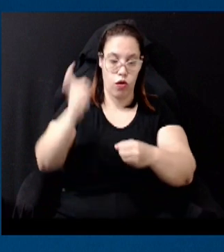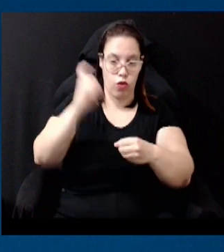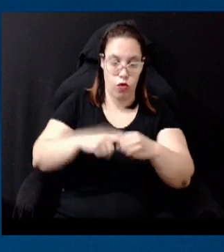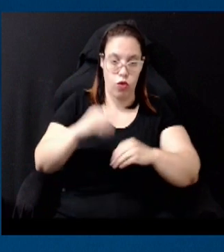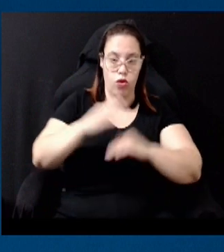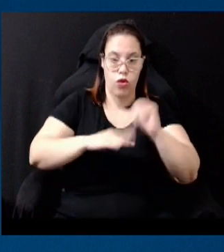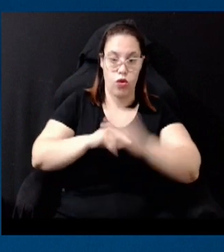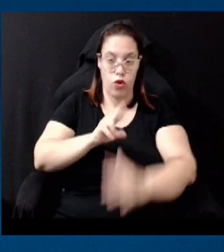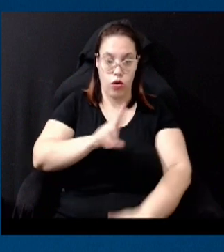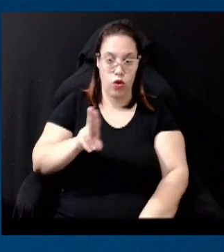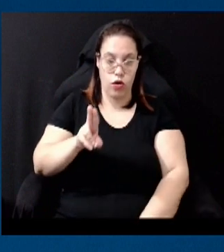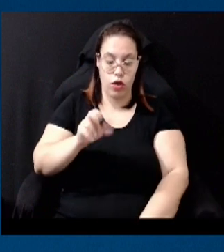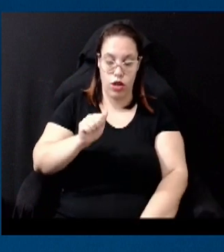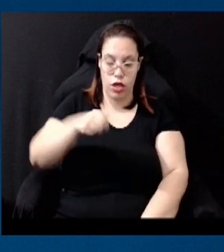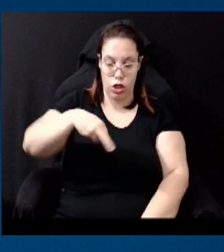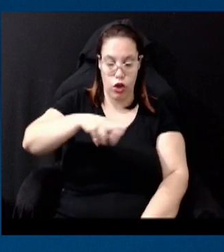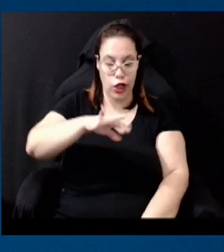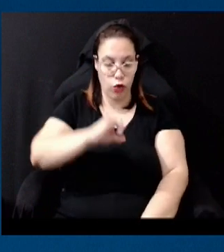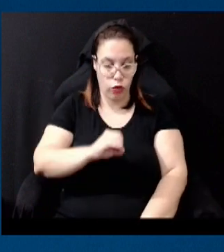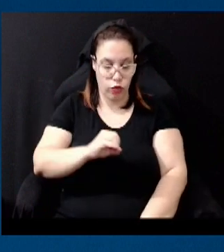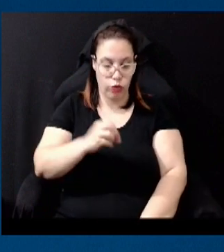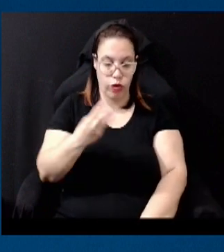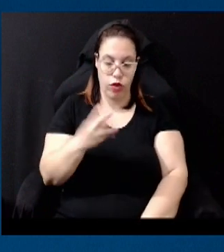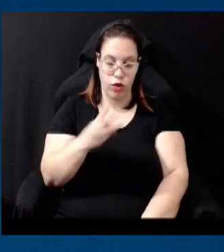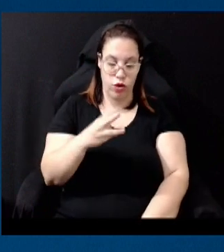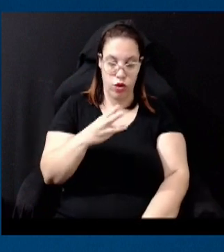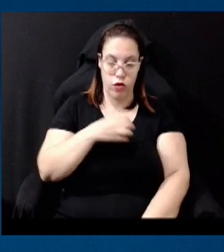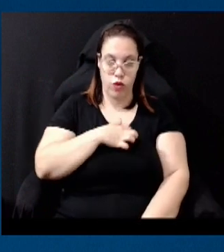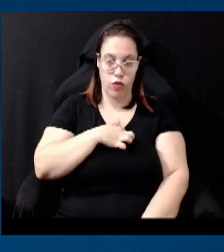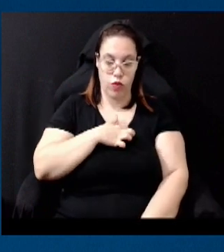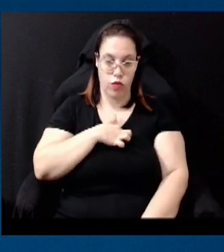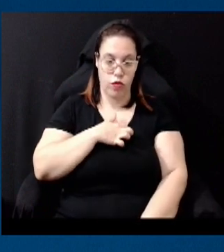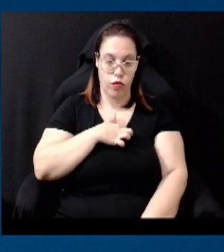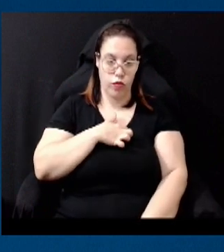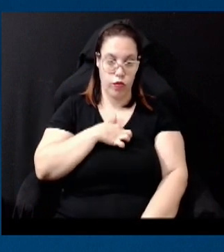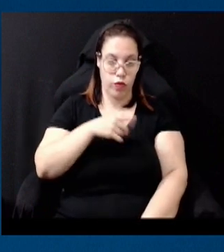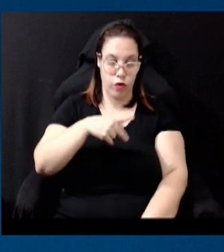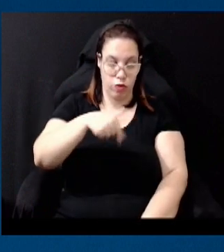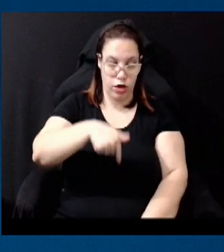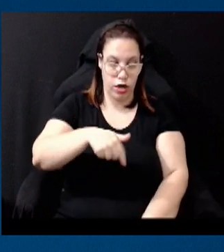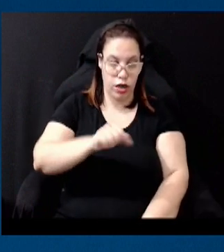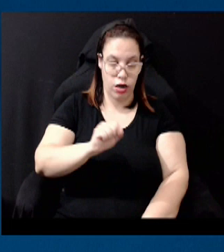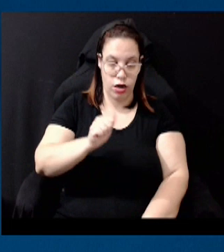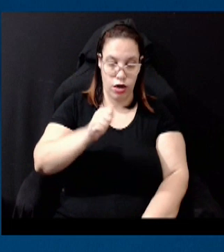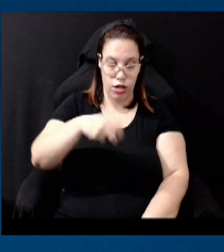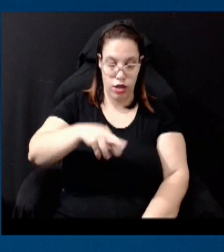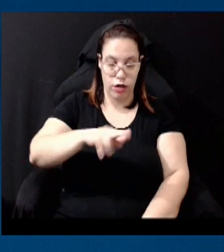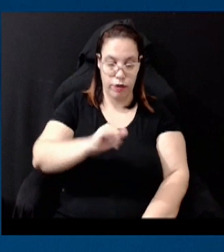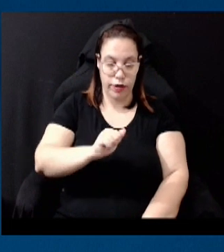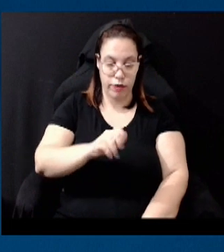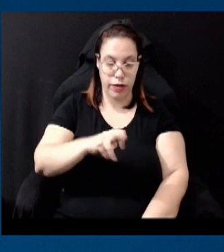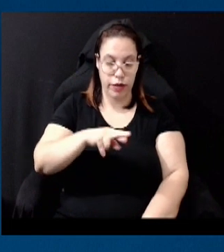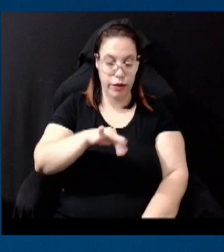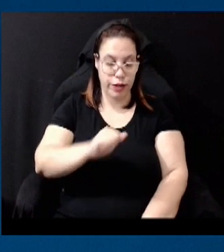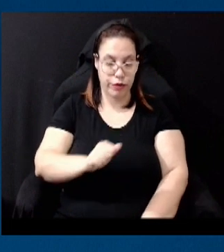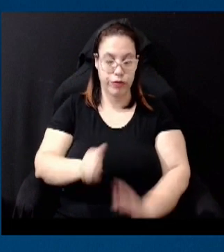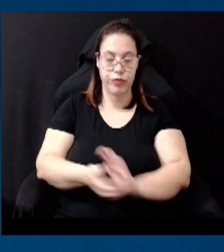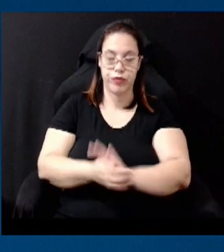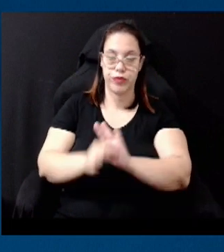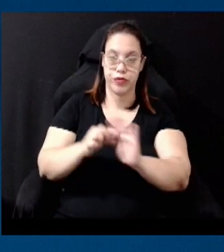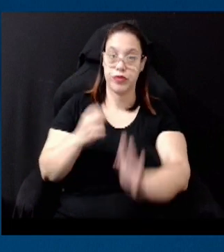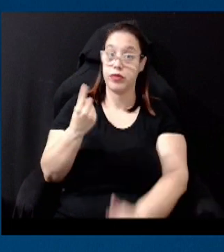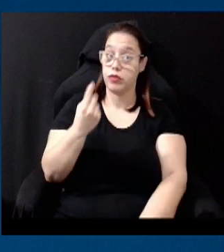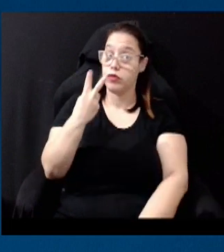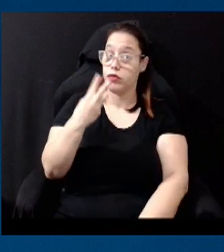Antônio Baldo, a Rua 33 do loteamento Parque Santa Bárbara. O O item 14 é o projeto também de autoria